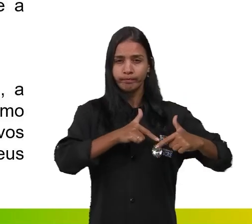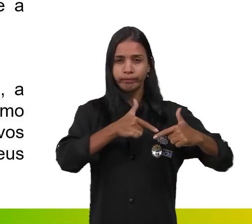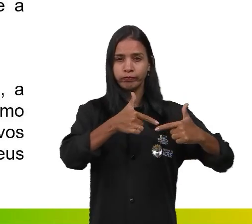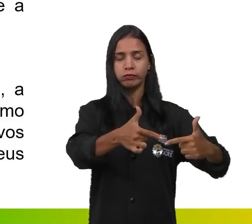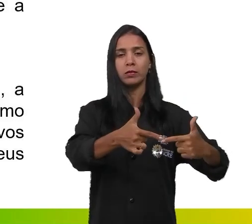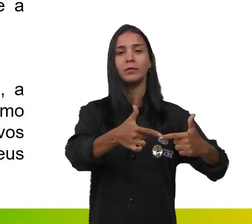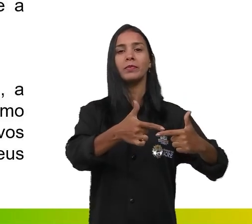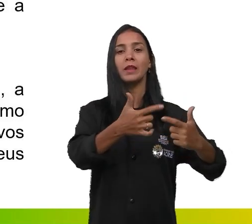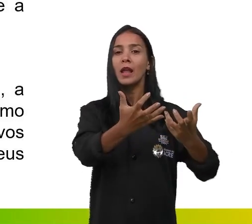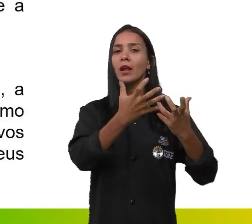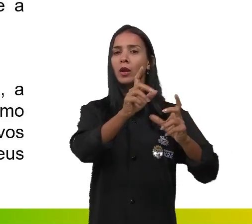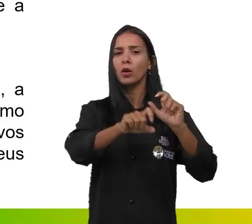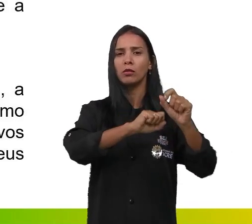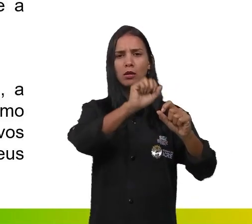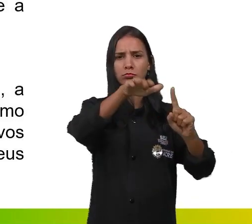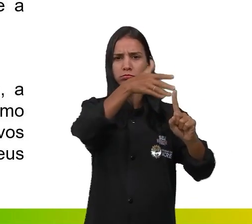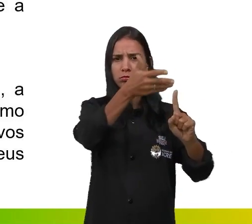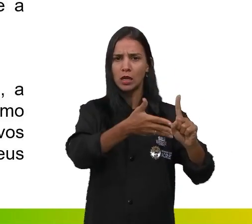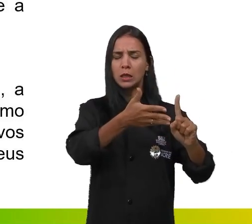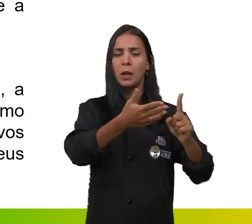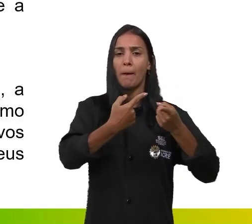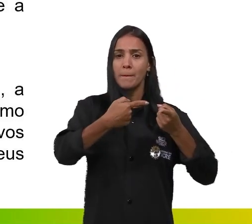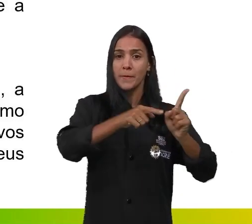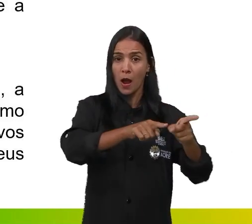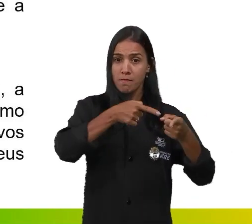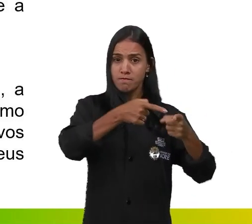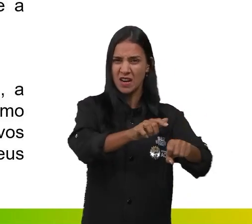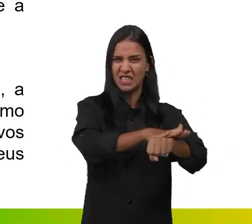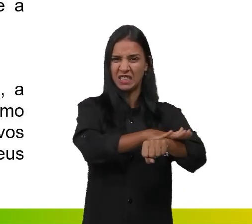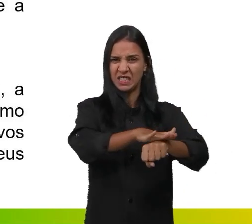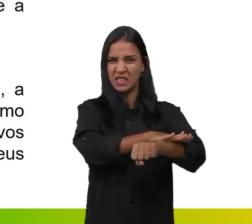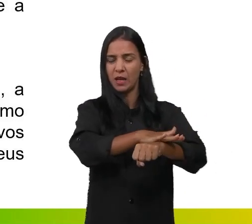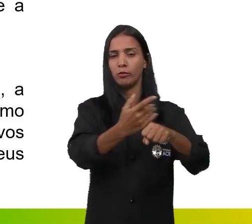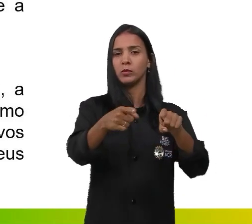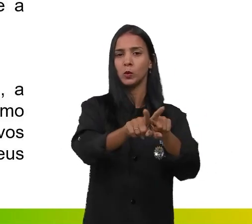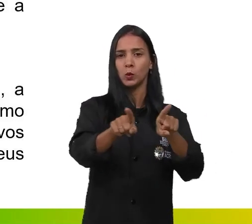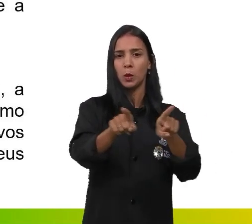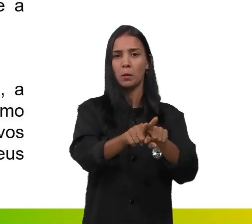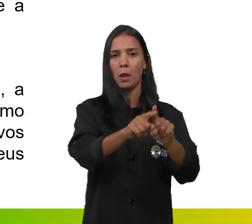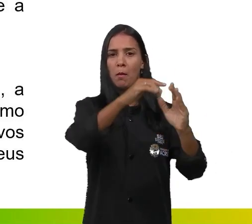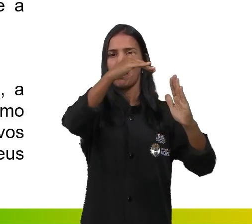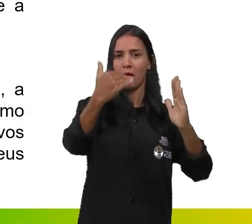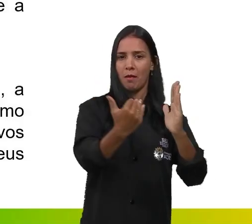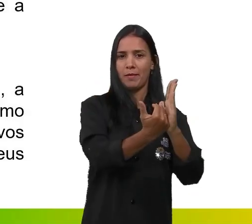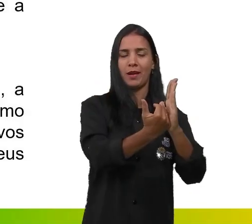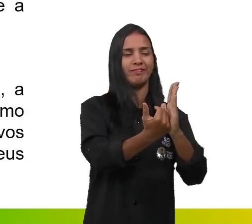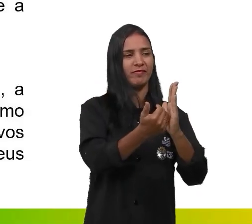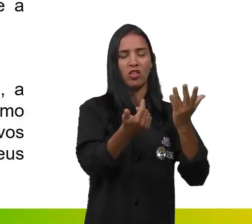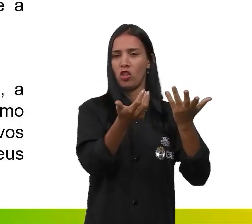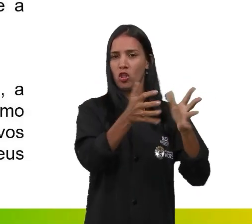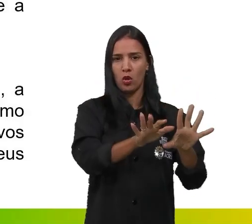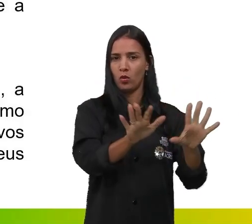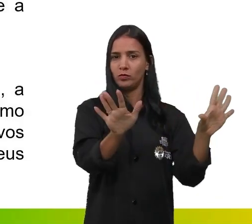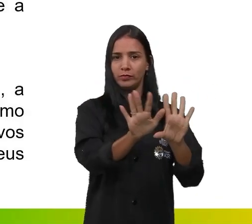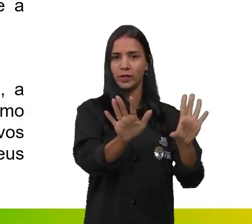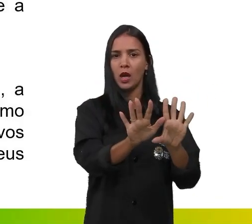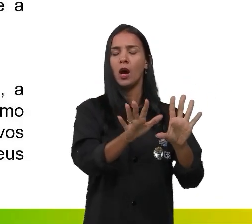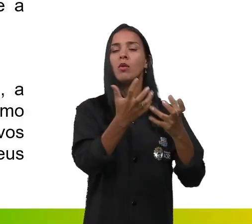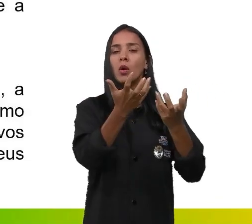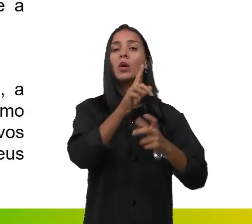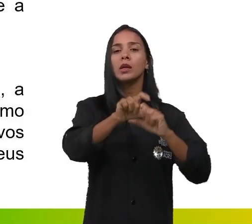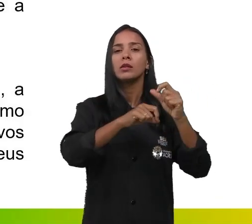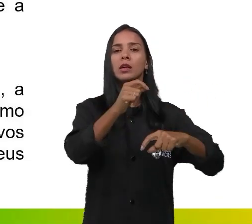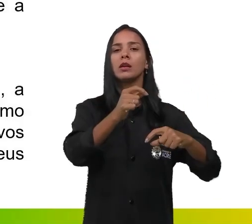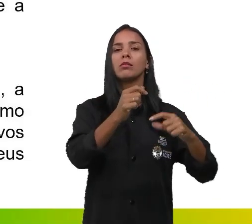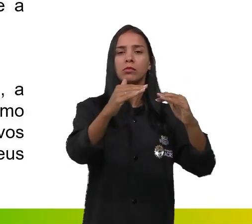reconhecimento, combatendo o racismo e a segregação. Por meio de